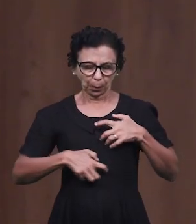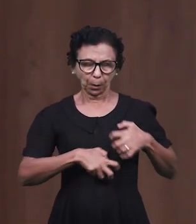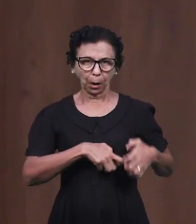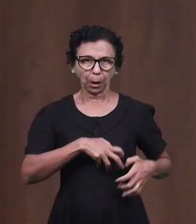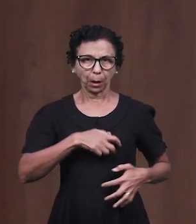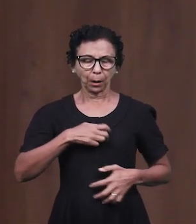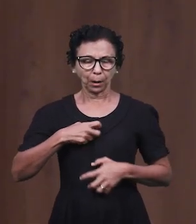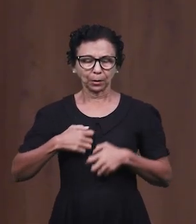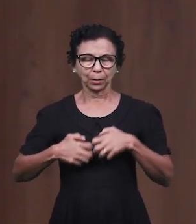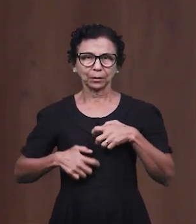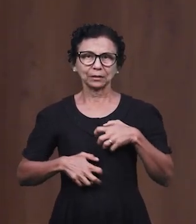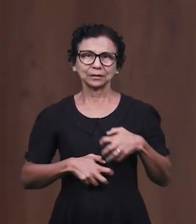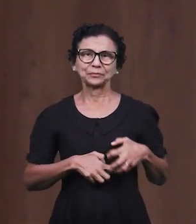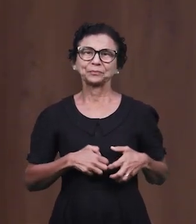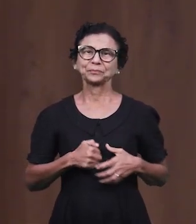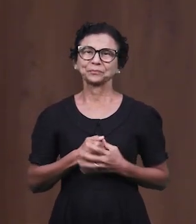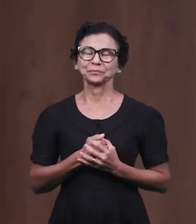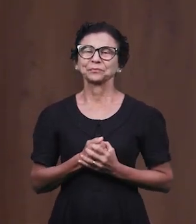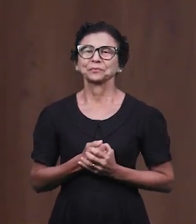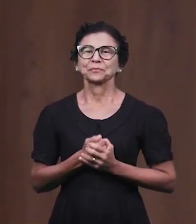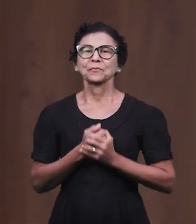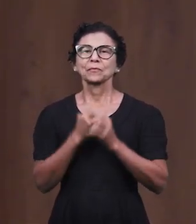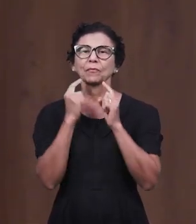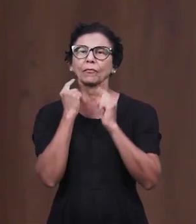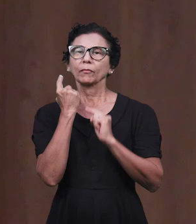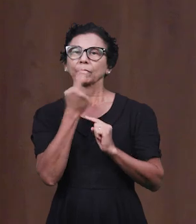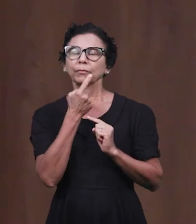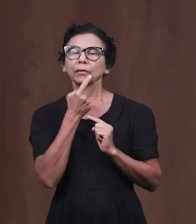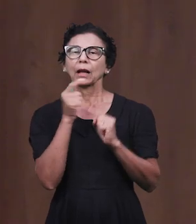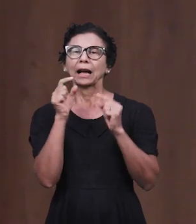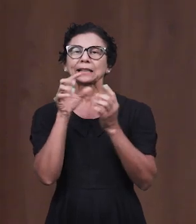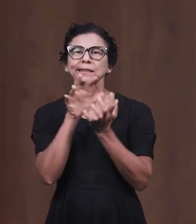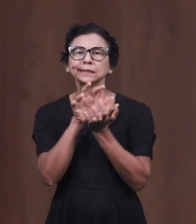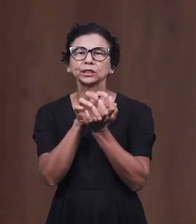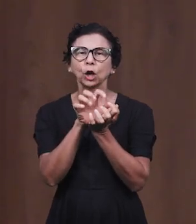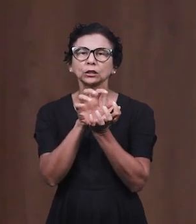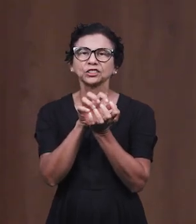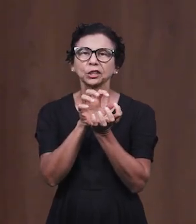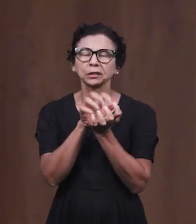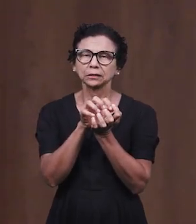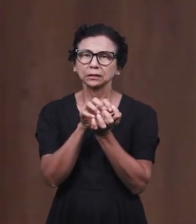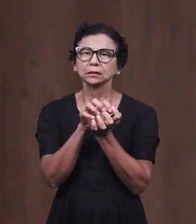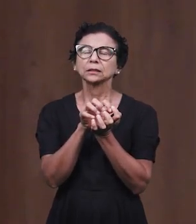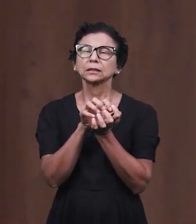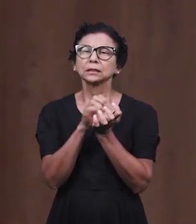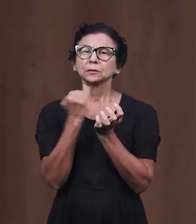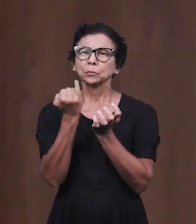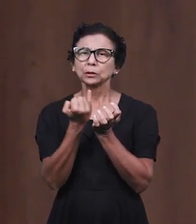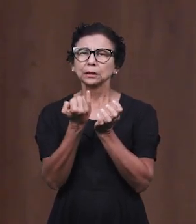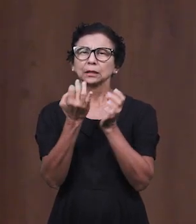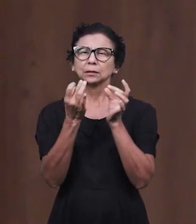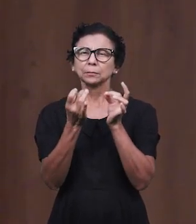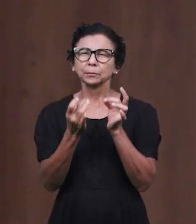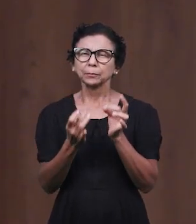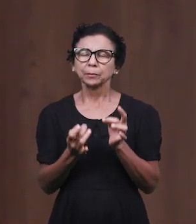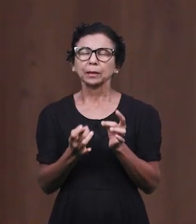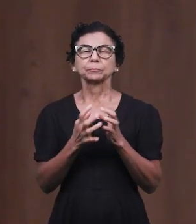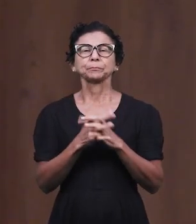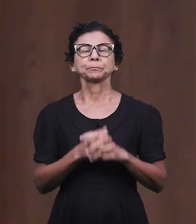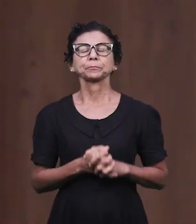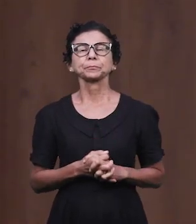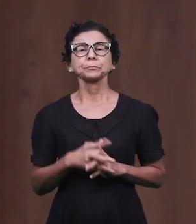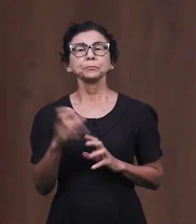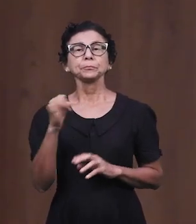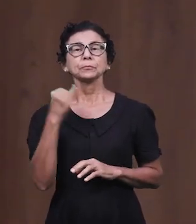uma vez que a digestão ela já inicia pela boca, né? Sabendo disso, eu gostaria que vocês falassem